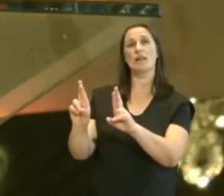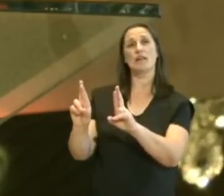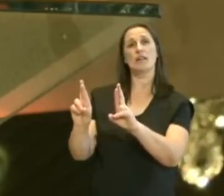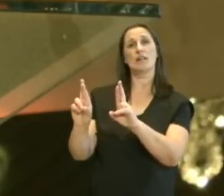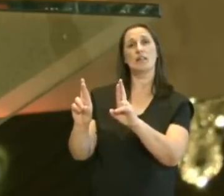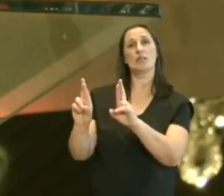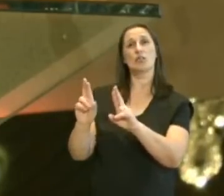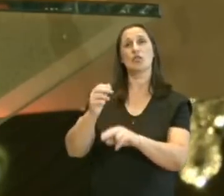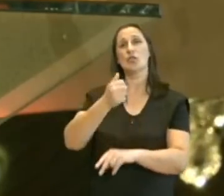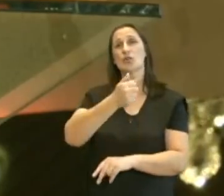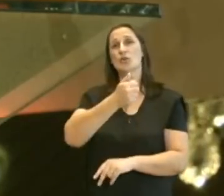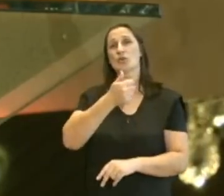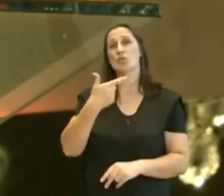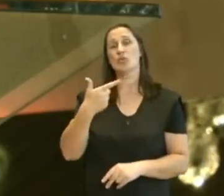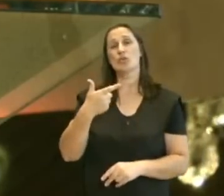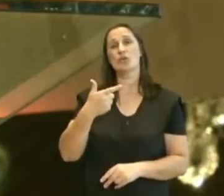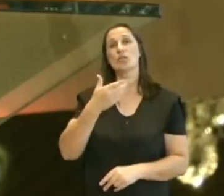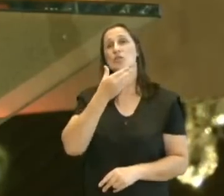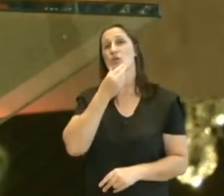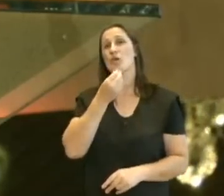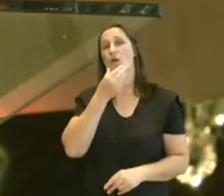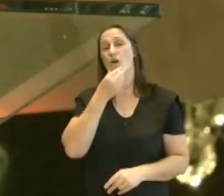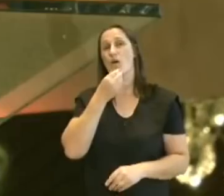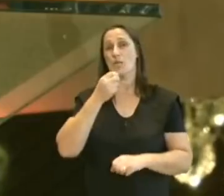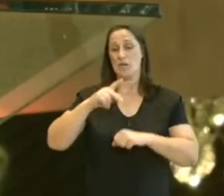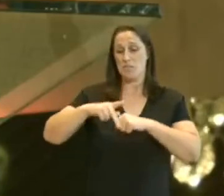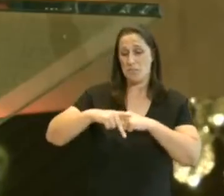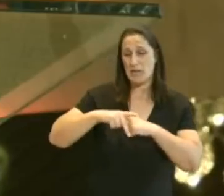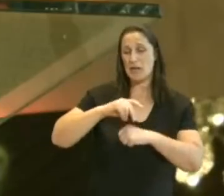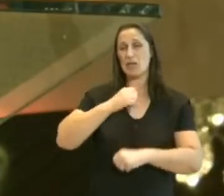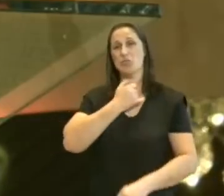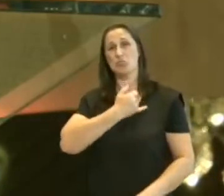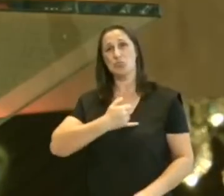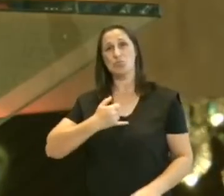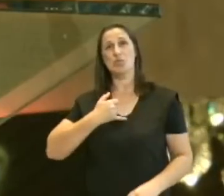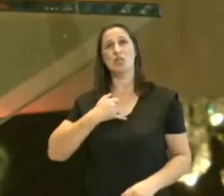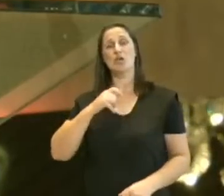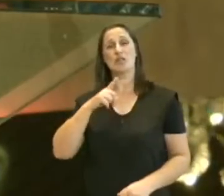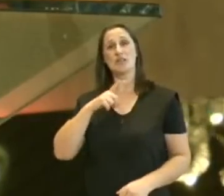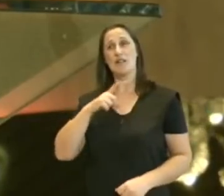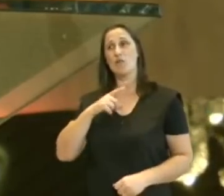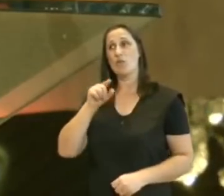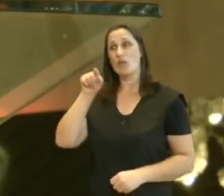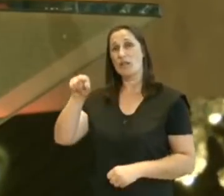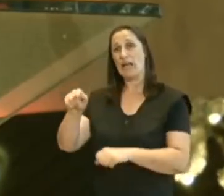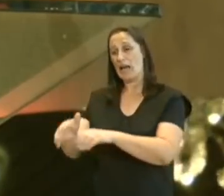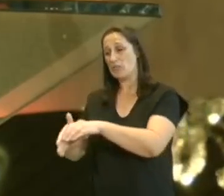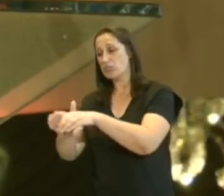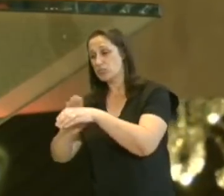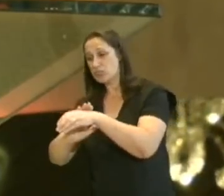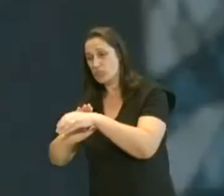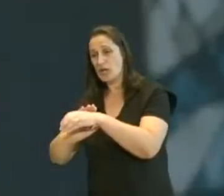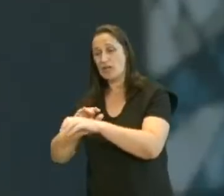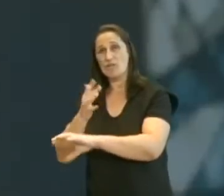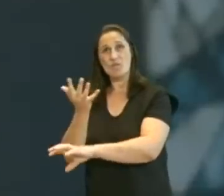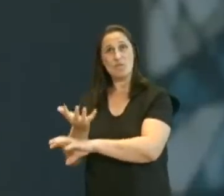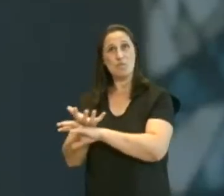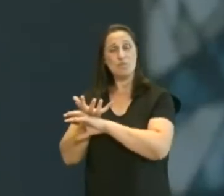12 homens, especialmente por Pedro e João, que estiveram lá no sepulcro,